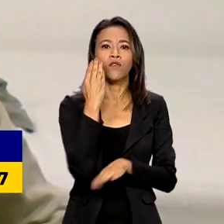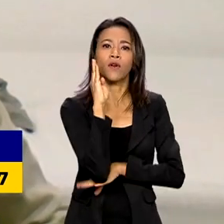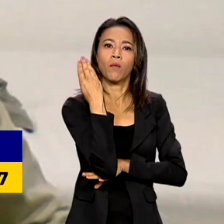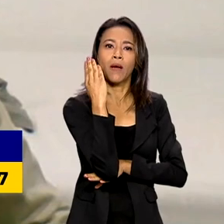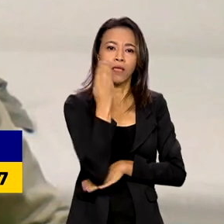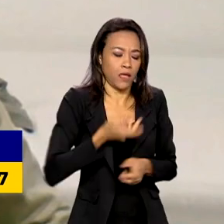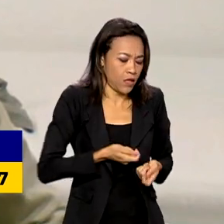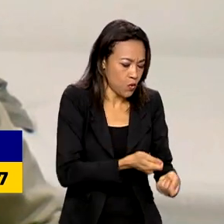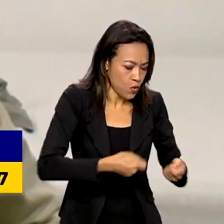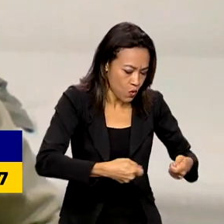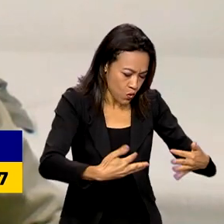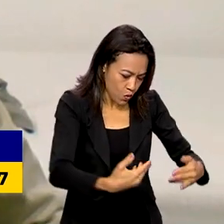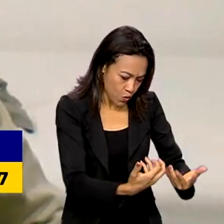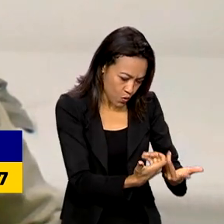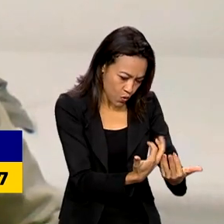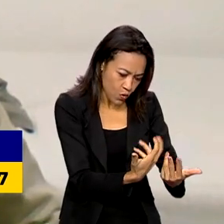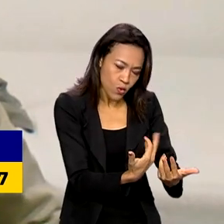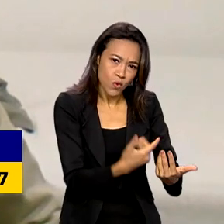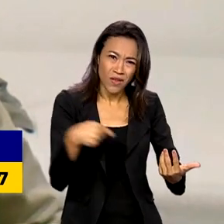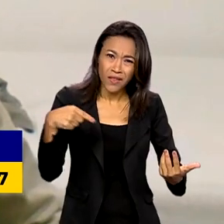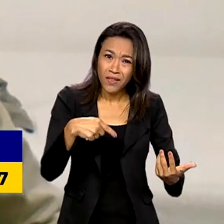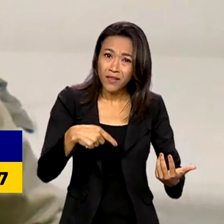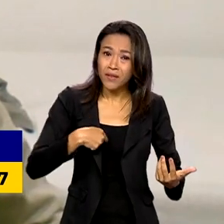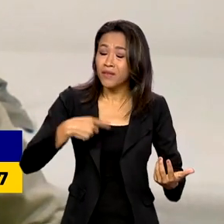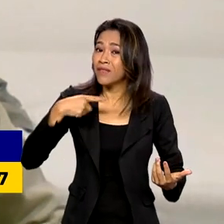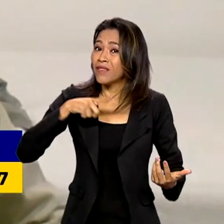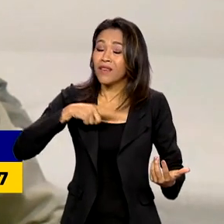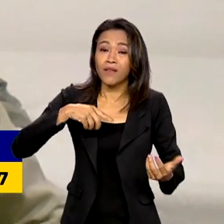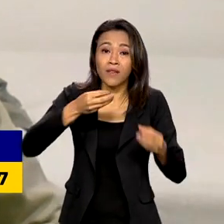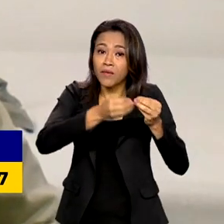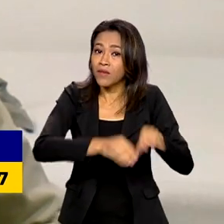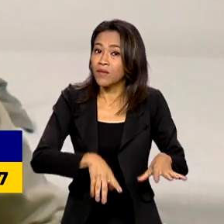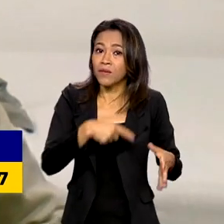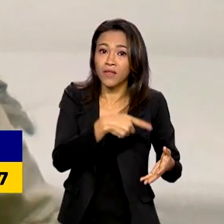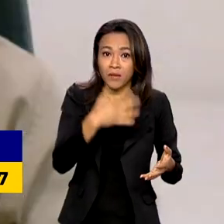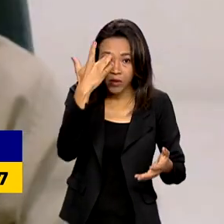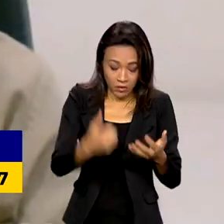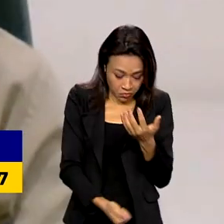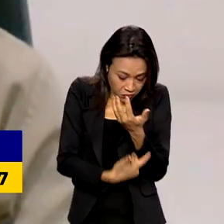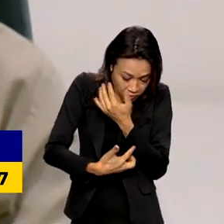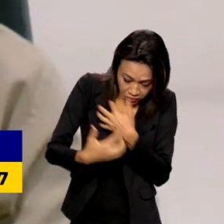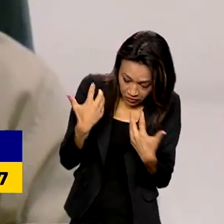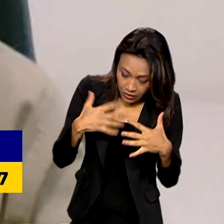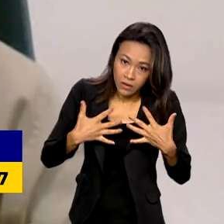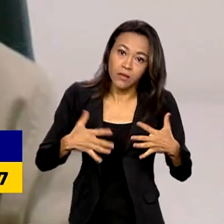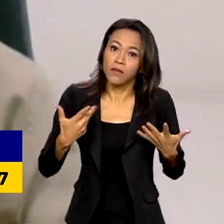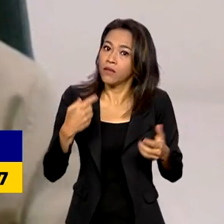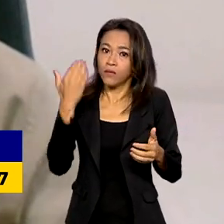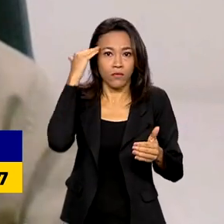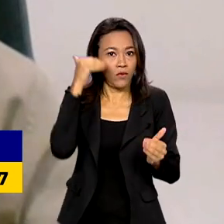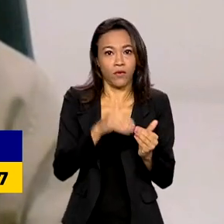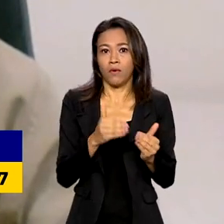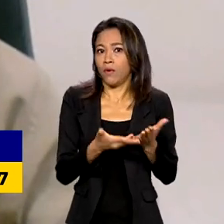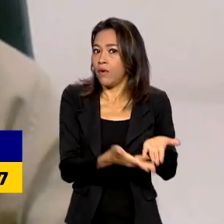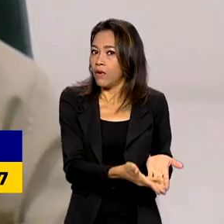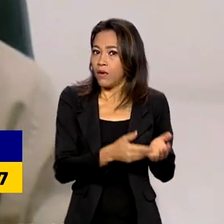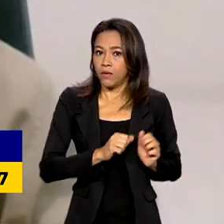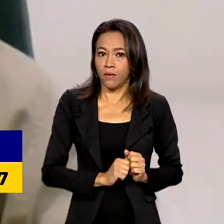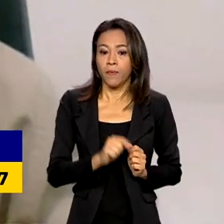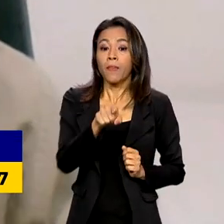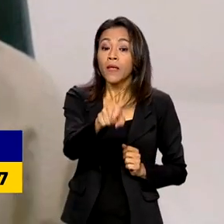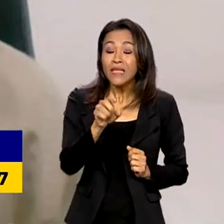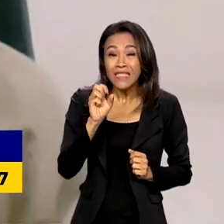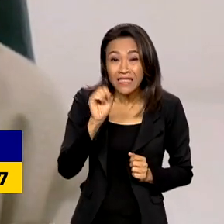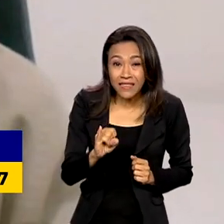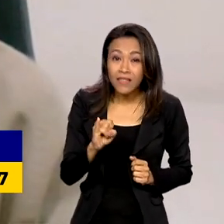tem dado margem a acidentes, pessoas se queimando gravemente, isso é inaceitável. O secretário explica o que pode acontecer caso